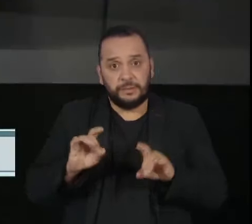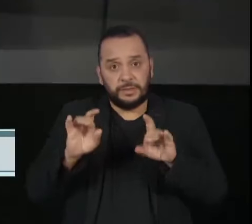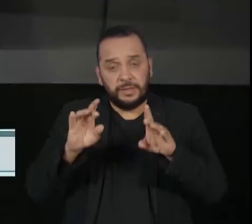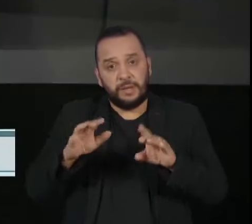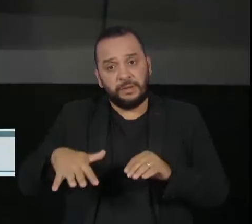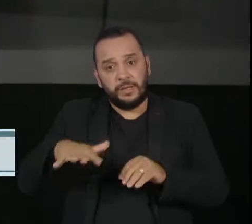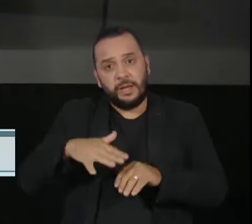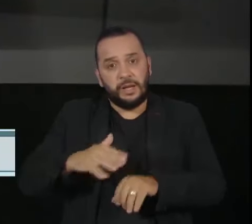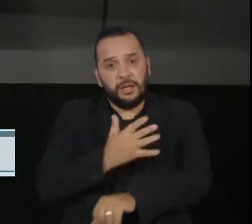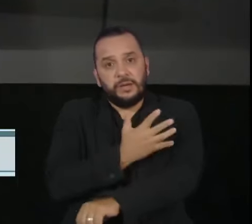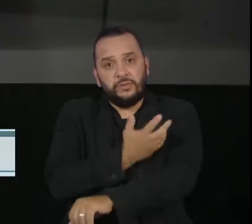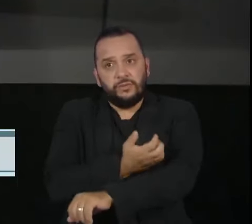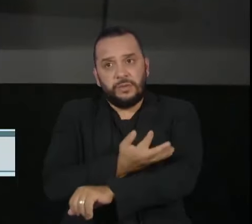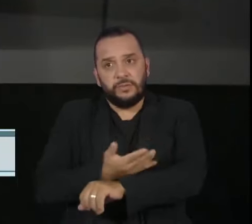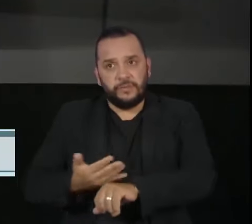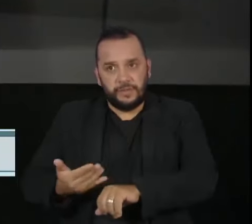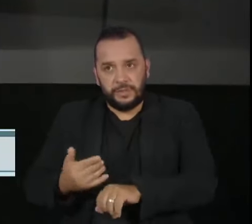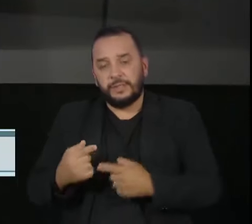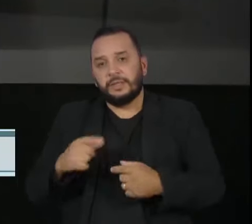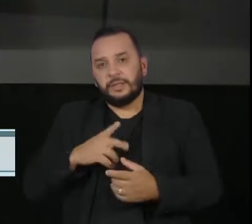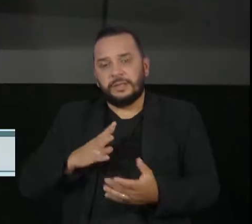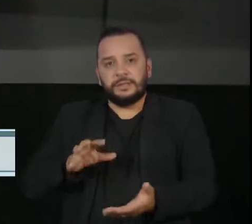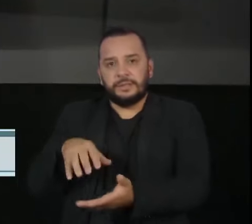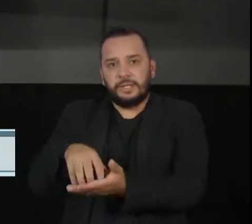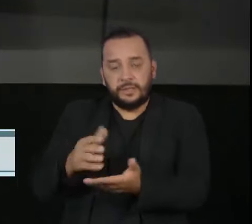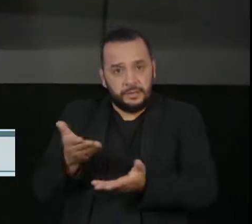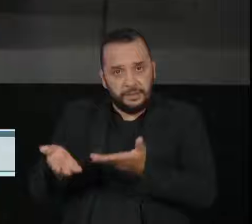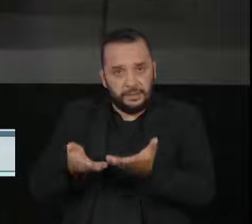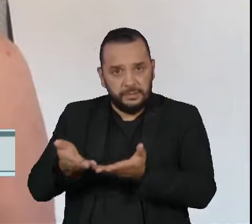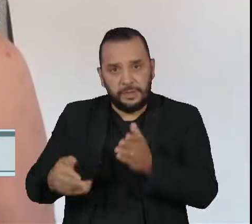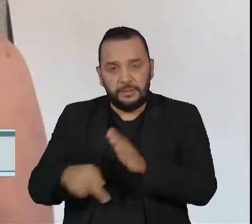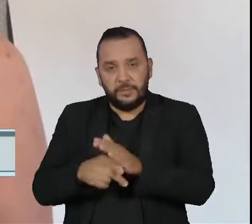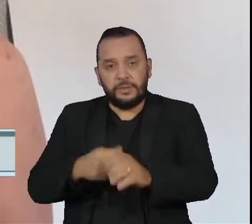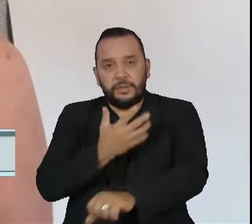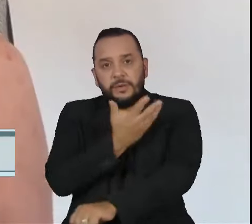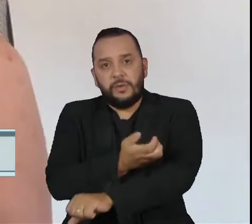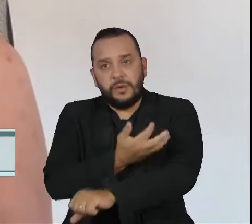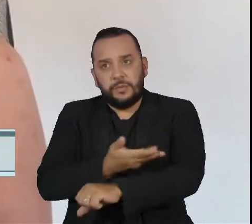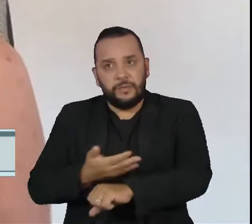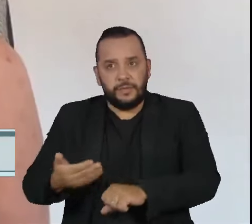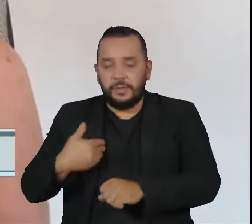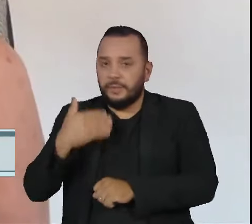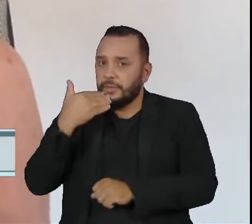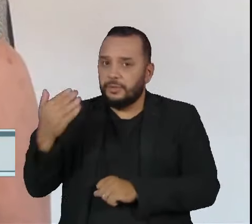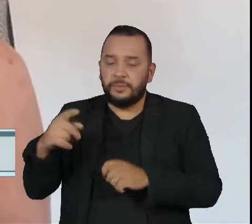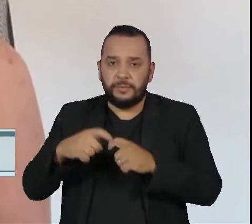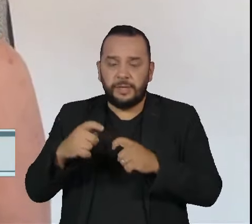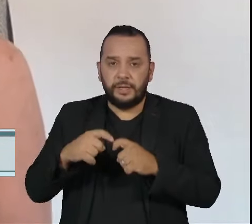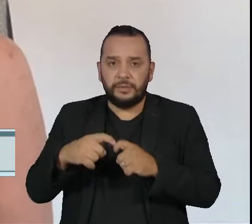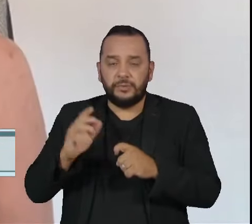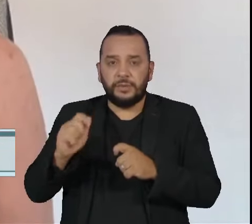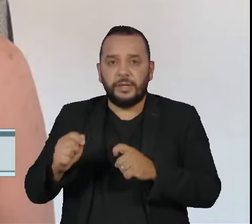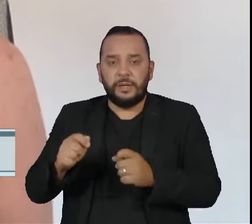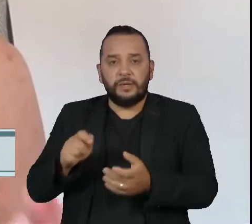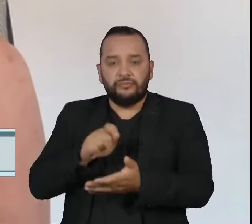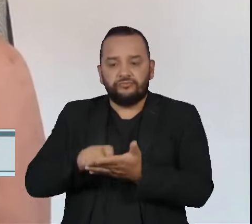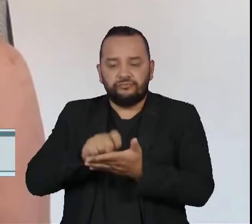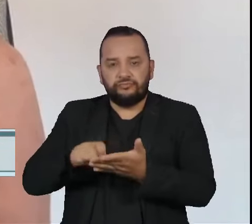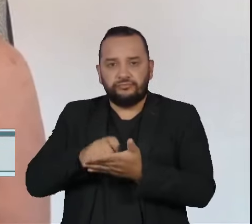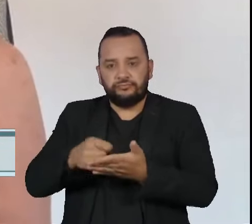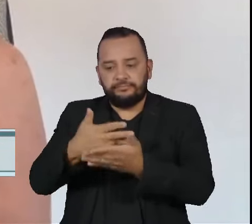hemofilia. Então, eles têm que buscar o centro de tratamento de hemofilia e solicitar para o médico um laudo específico, né?